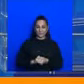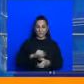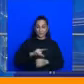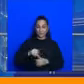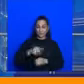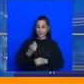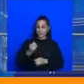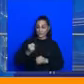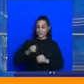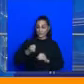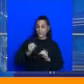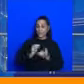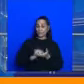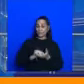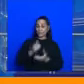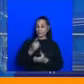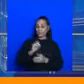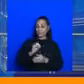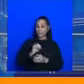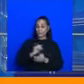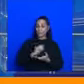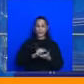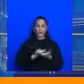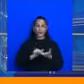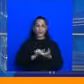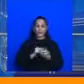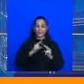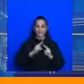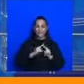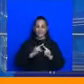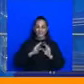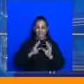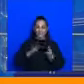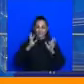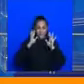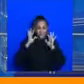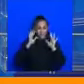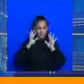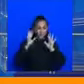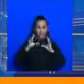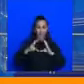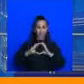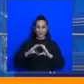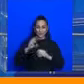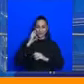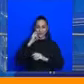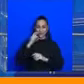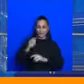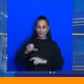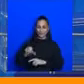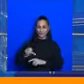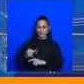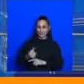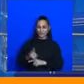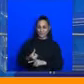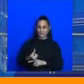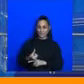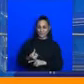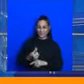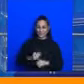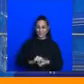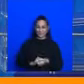Foram sorteados 10 números, faltam 10. Loterias Caixa, já pensou? Bola rosa